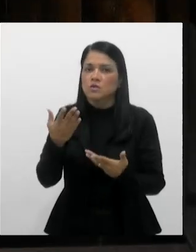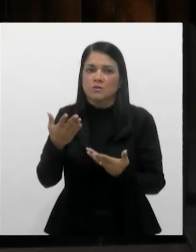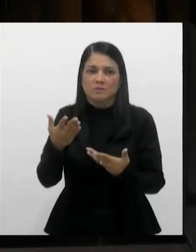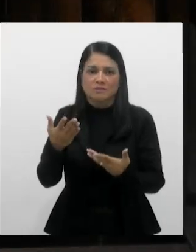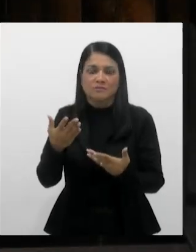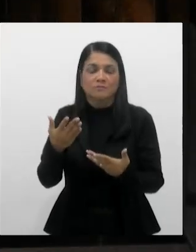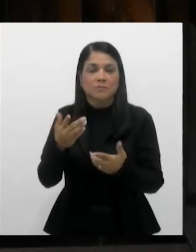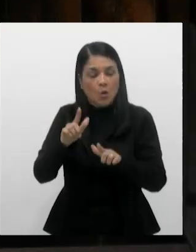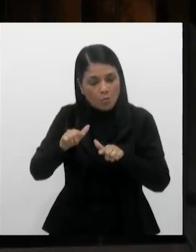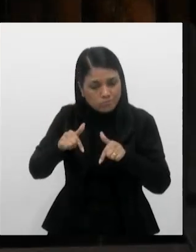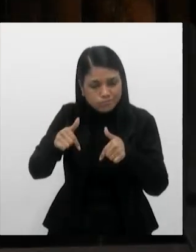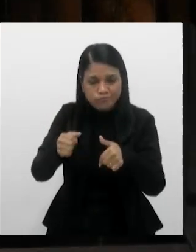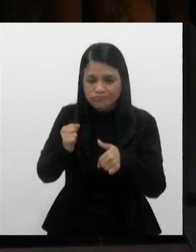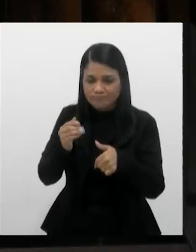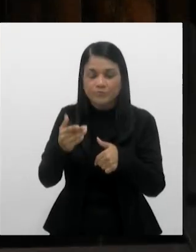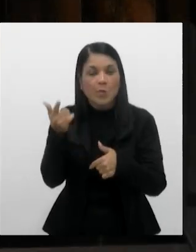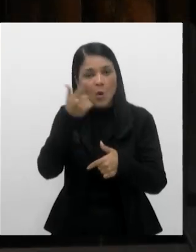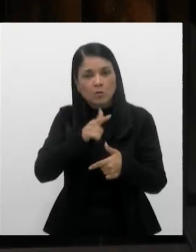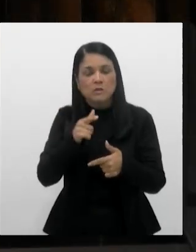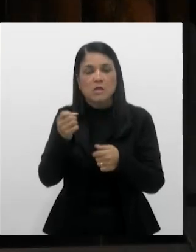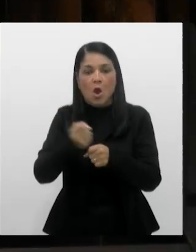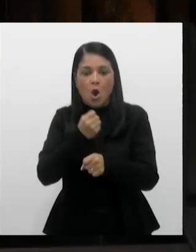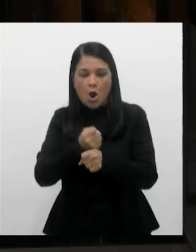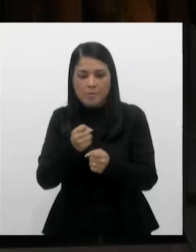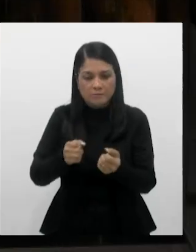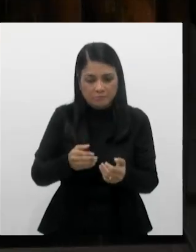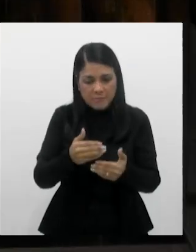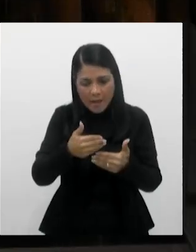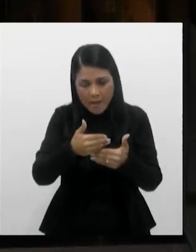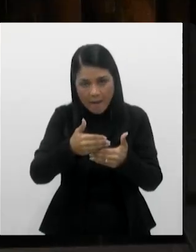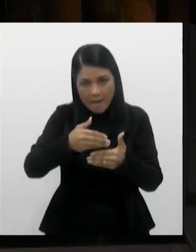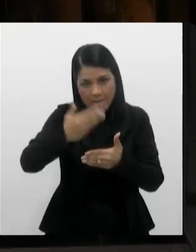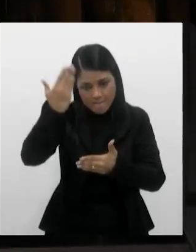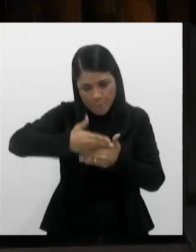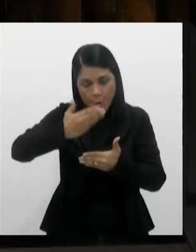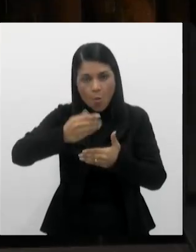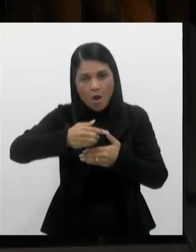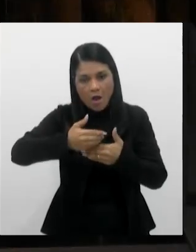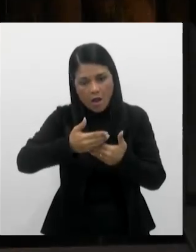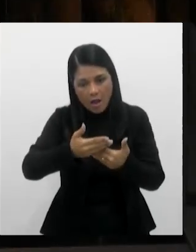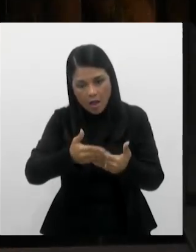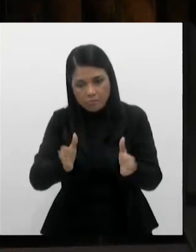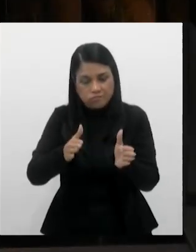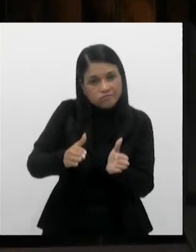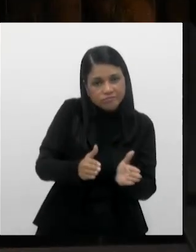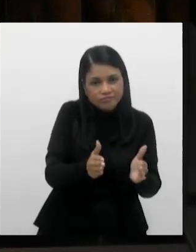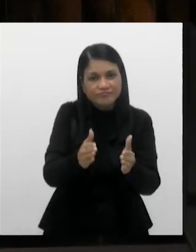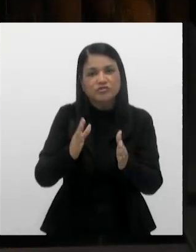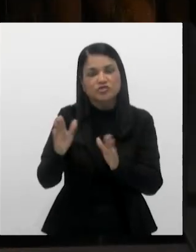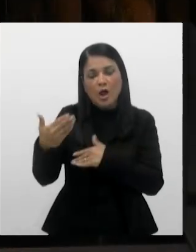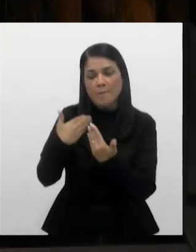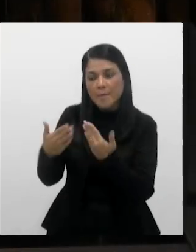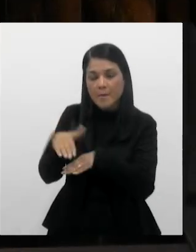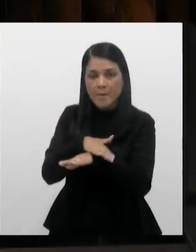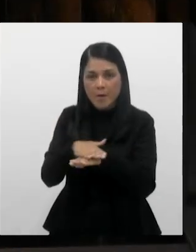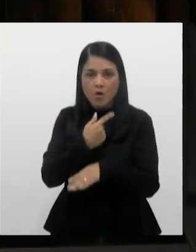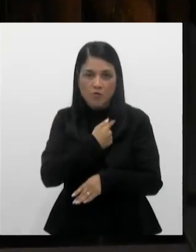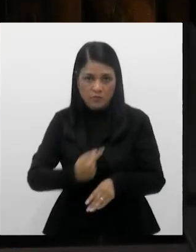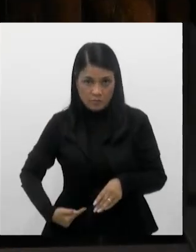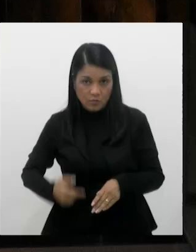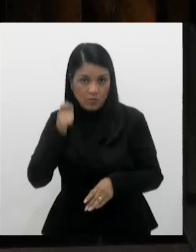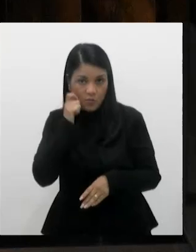se possa refazer esses trechos. Então, a gente está trabalhando isso, já falamos com o governador Cláudio Castro e vamos seguir